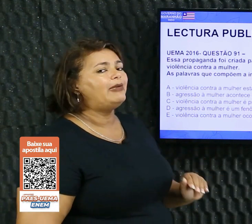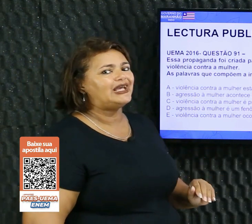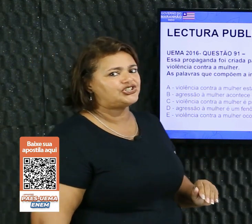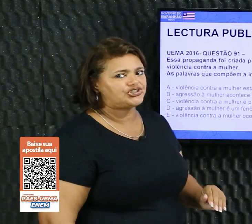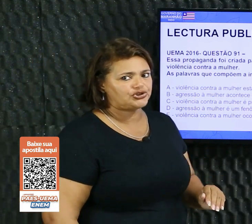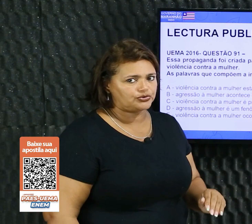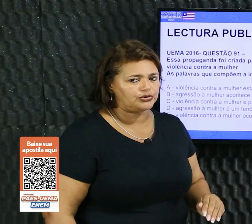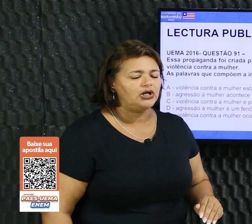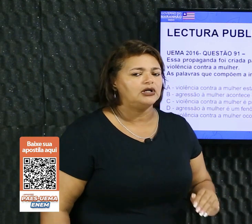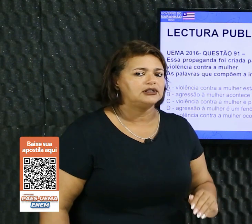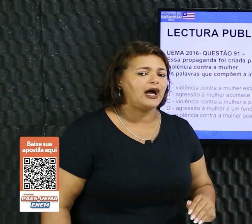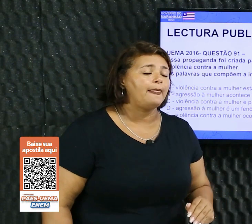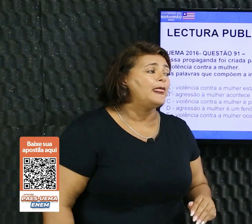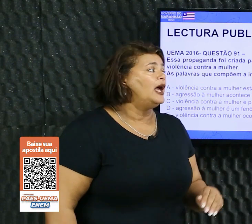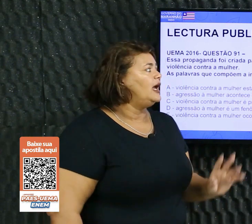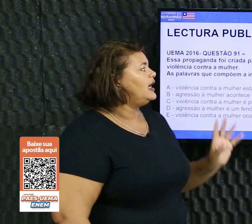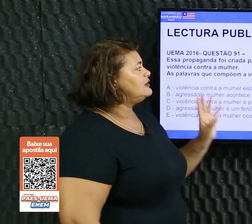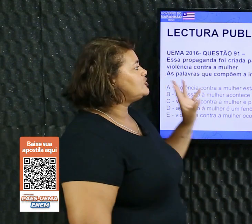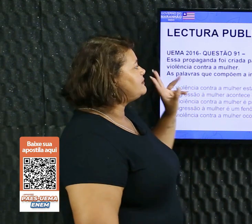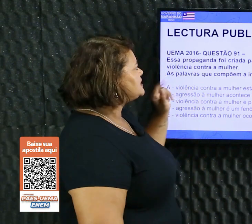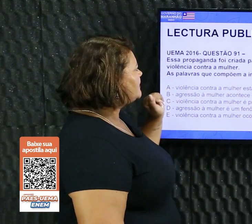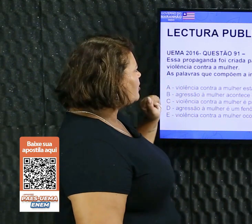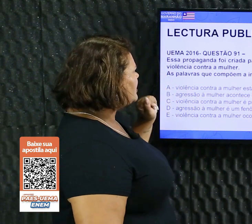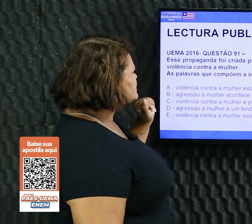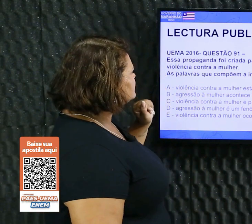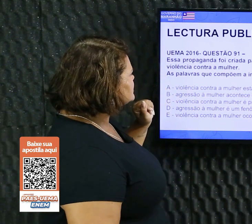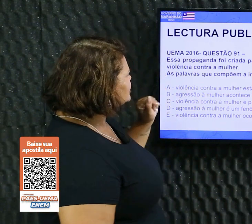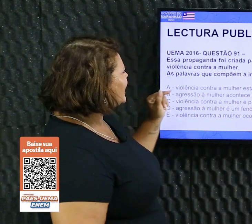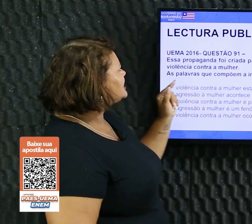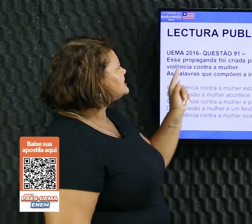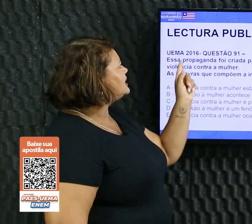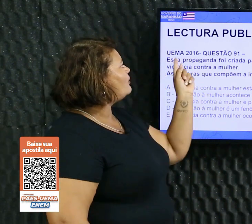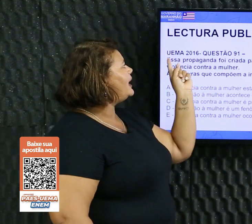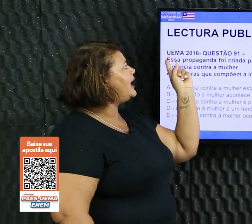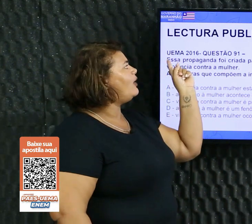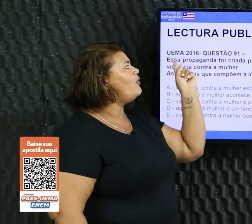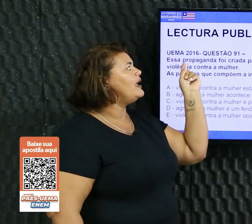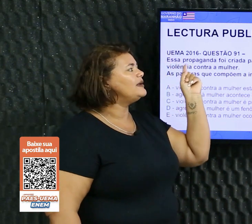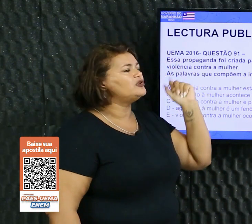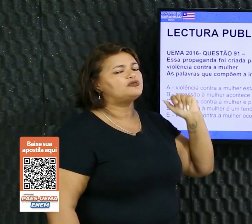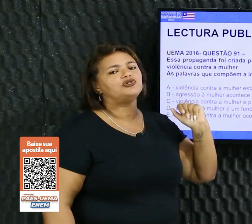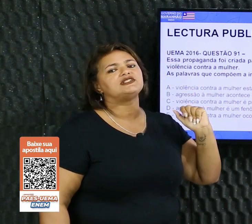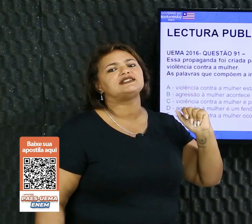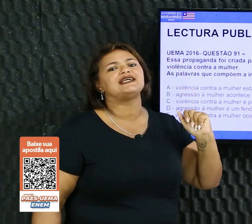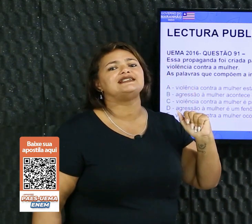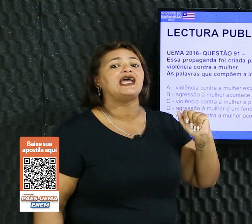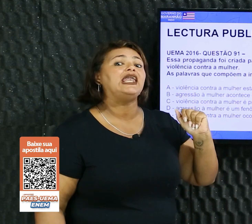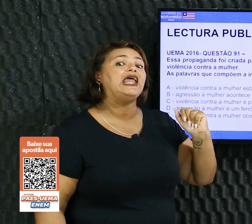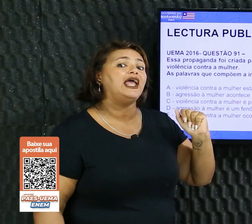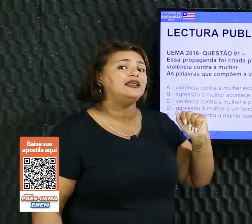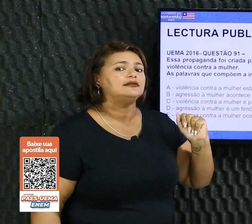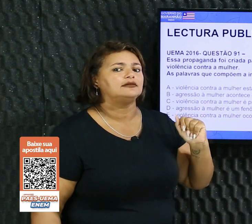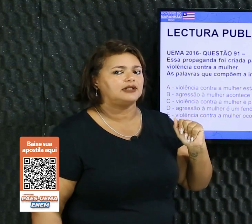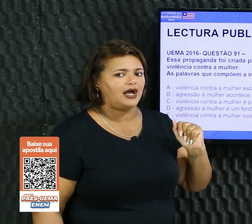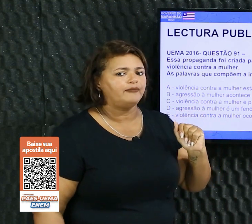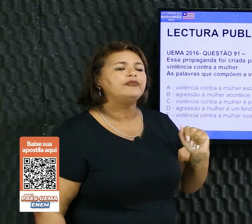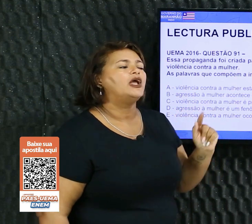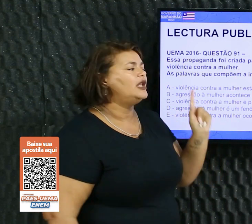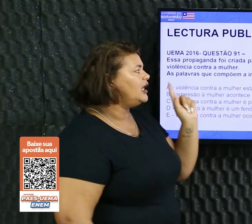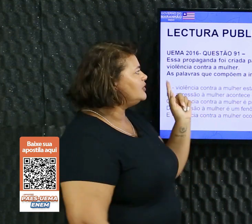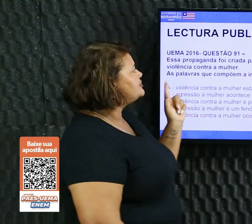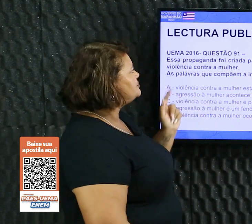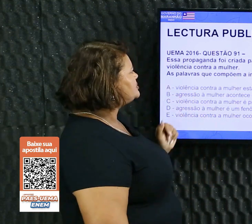ambiente doméstico, tá? Só fazendo uma correção nesse slide, não é o EMA 2016, é ENEM,